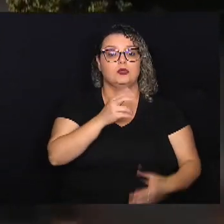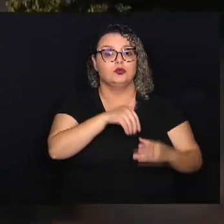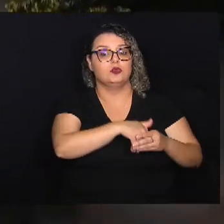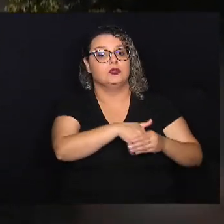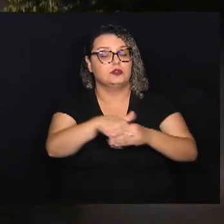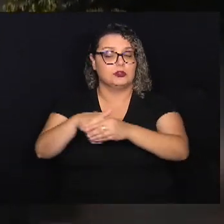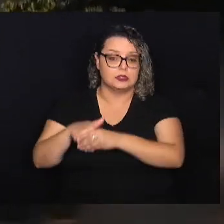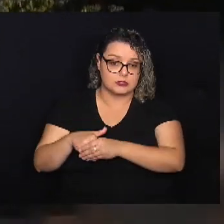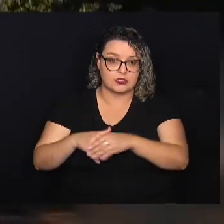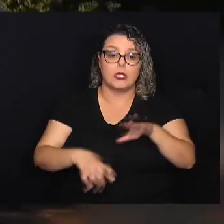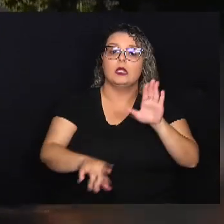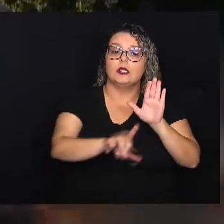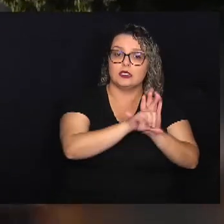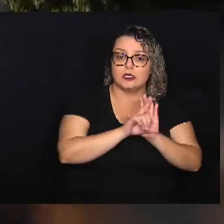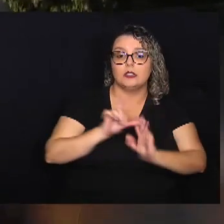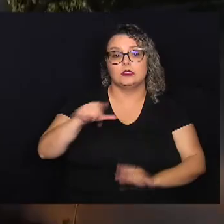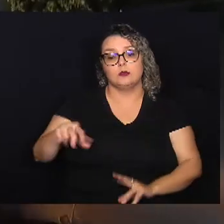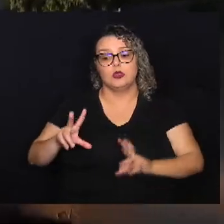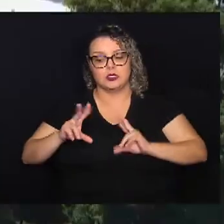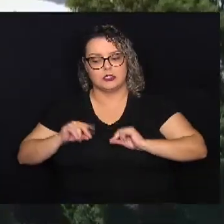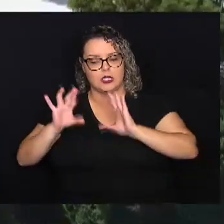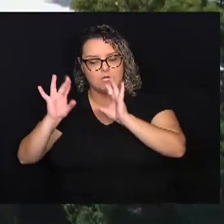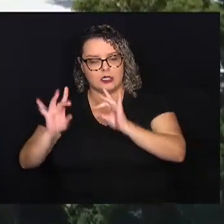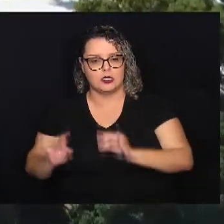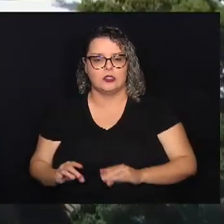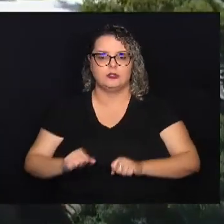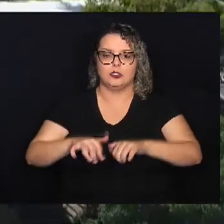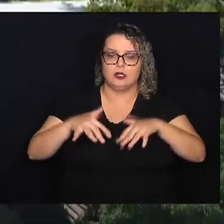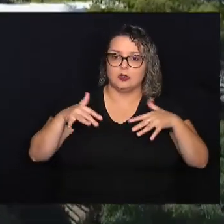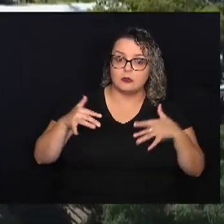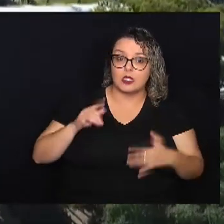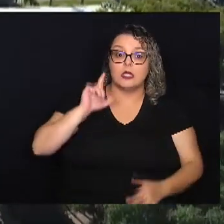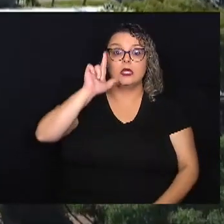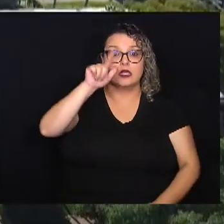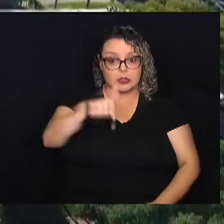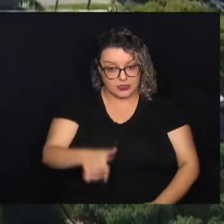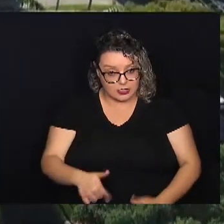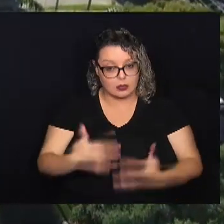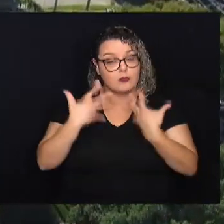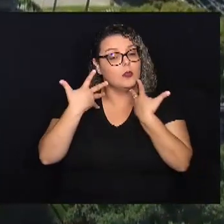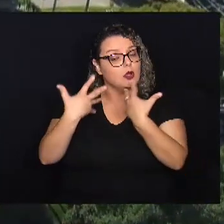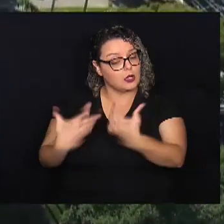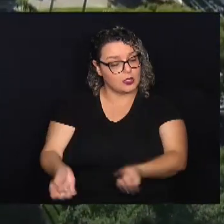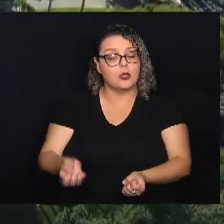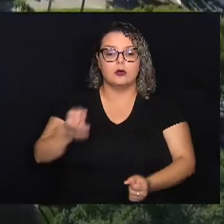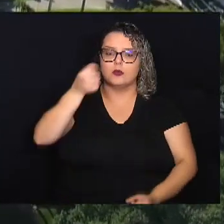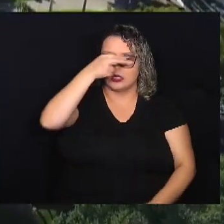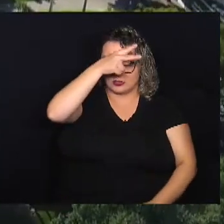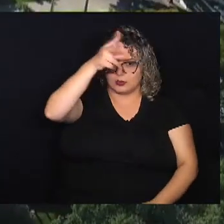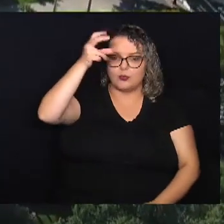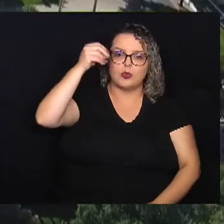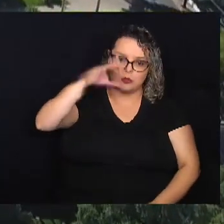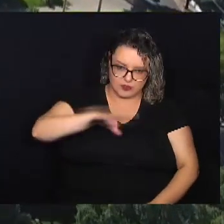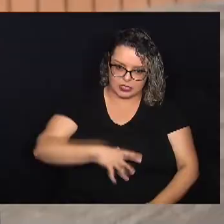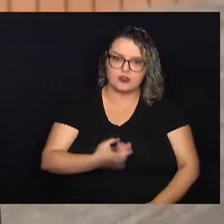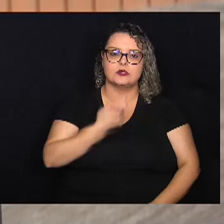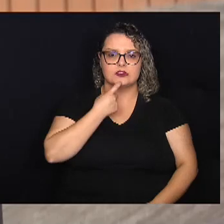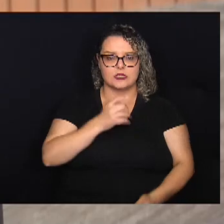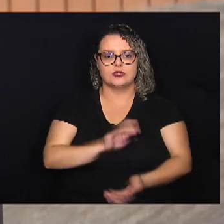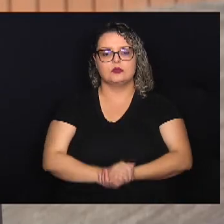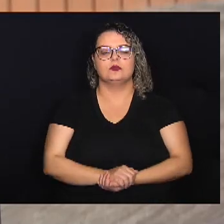votações, legalidade e mérito em plenário, e posteriormente ser sancionado pelo prefeito de